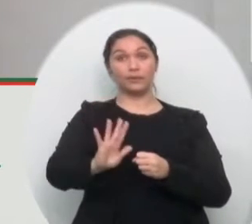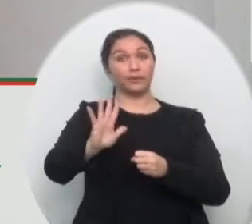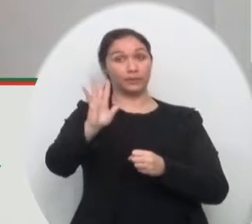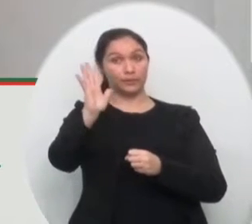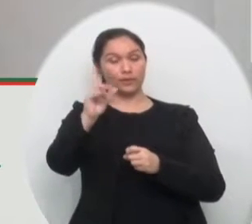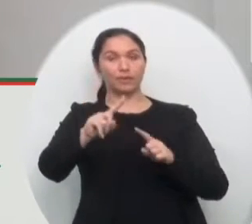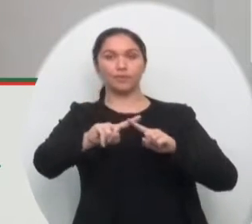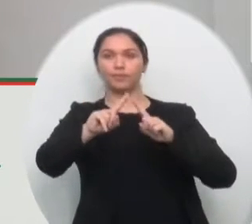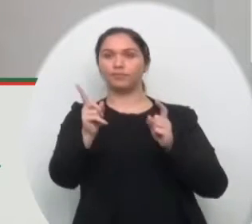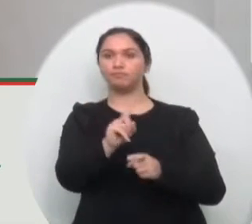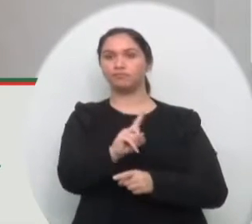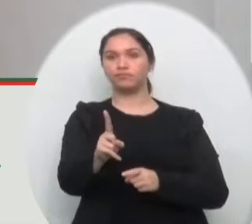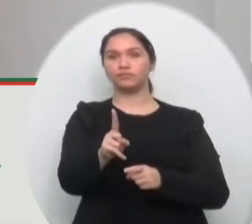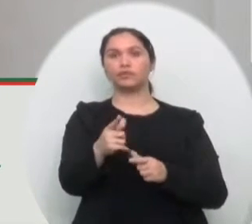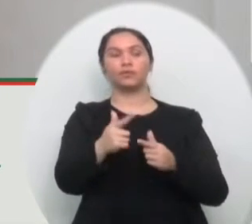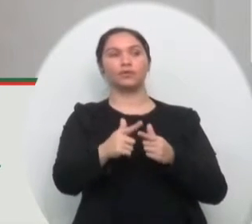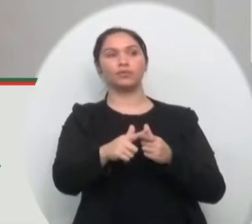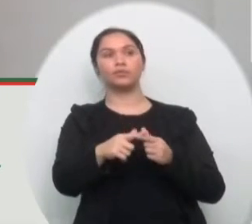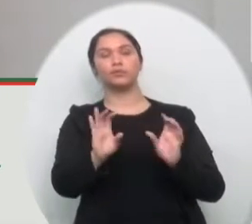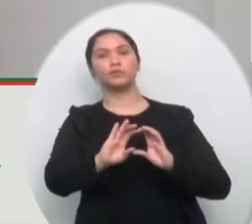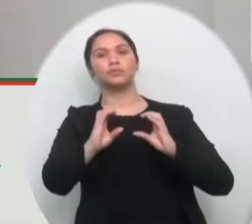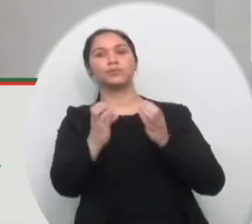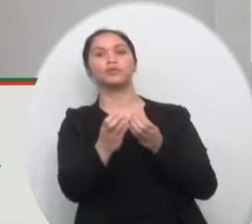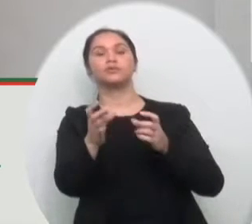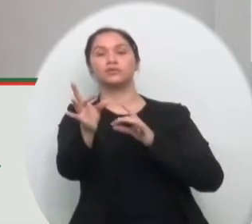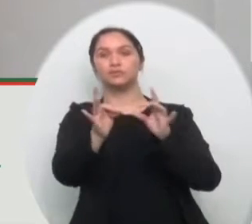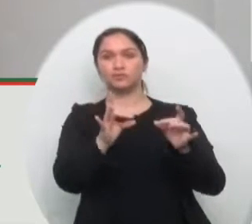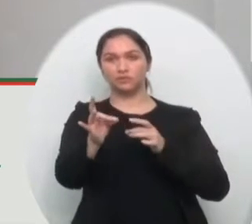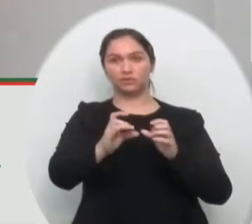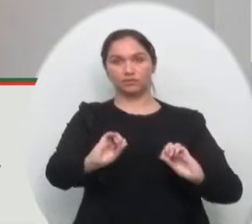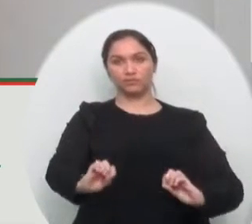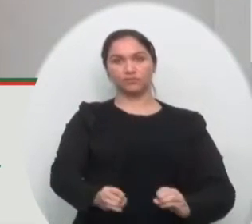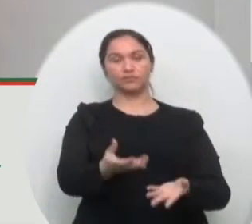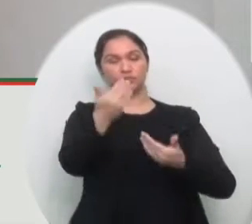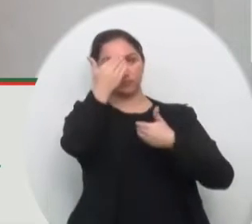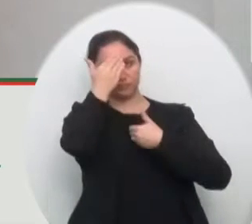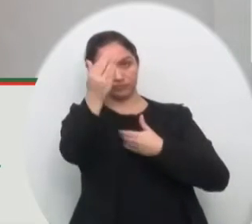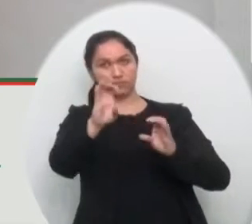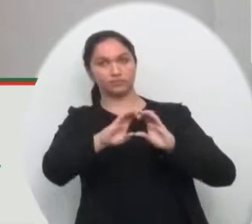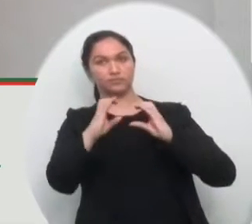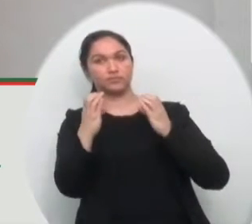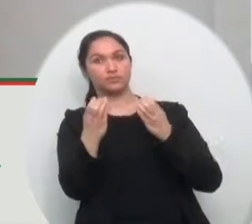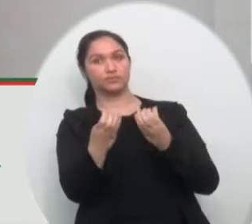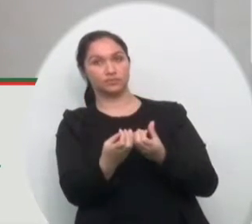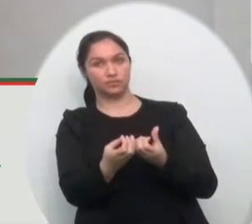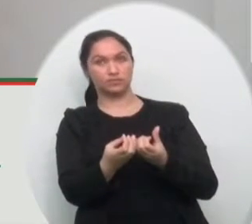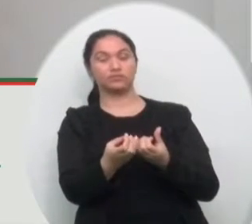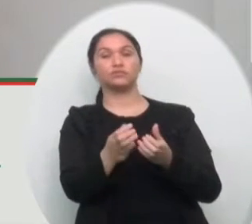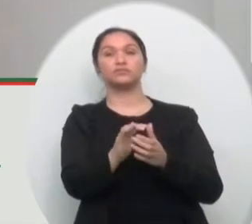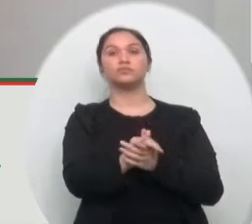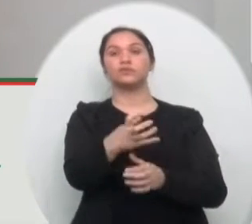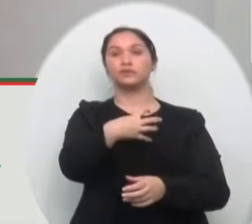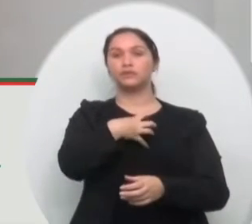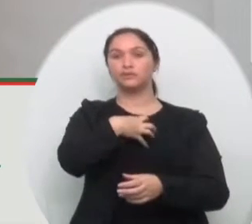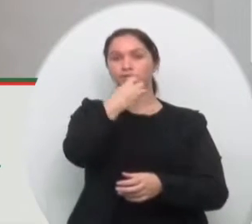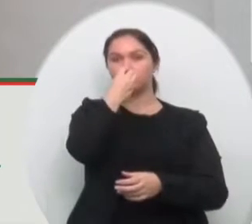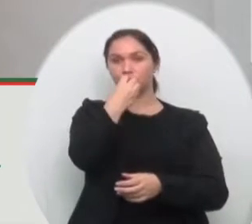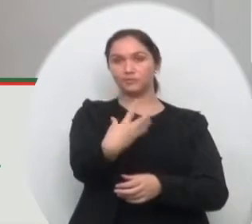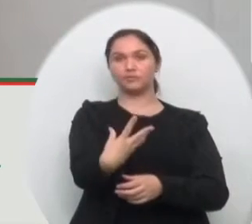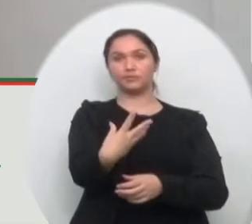aconteceu. Quero destacar a gratidão da comunidade que se sentiu representada, acolhida e respeitada pela